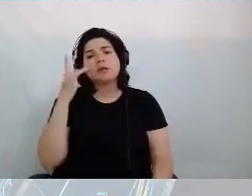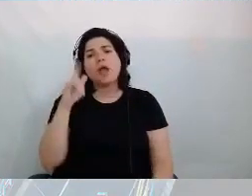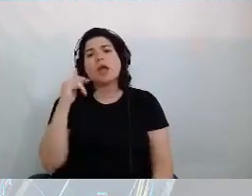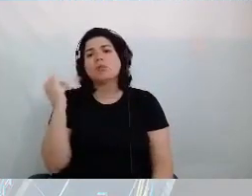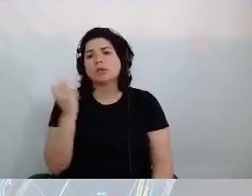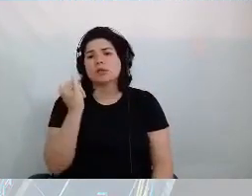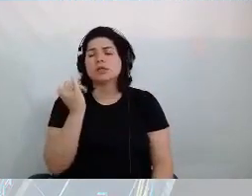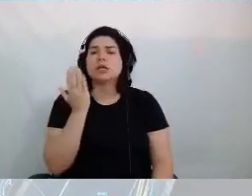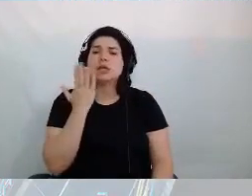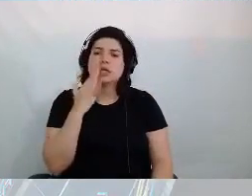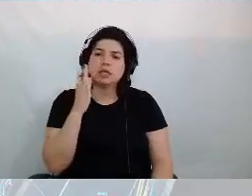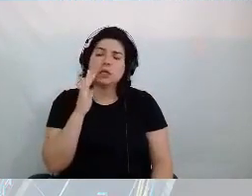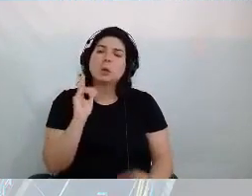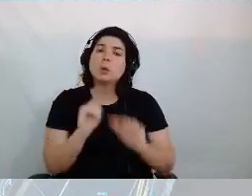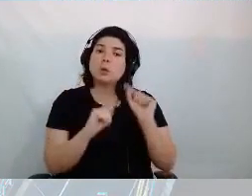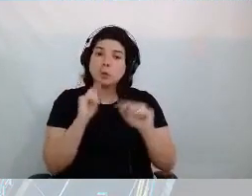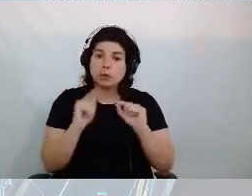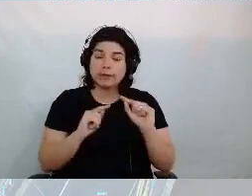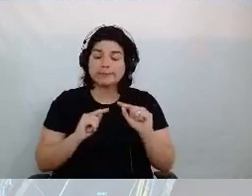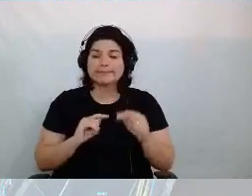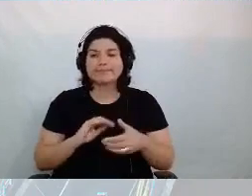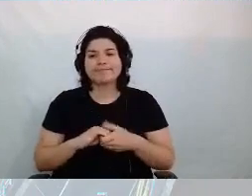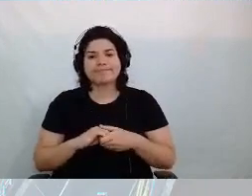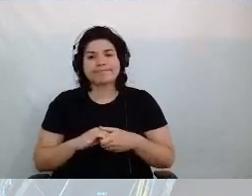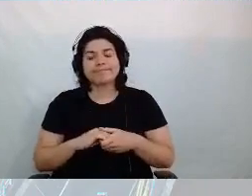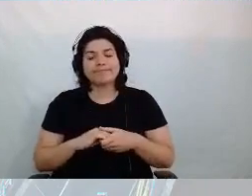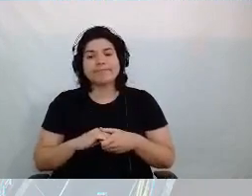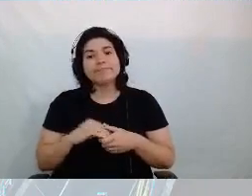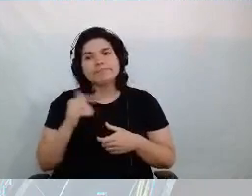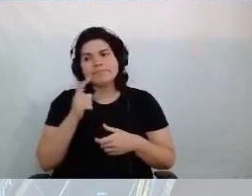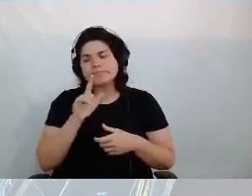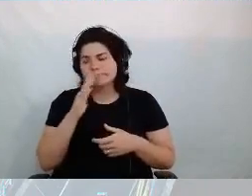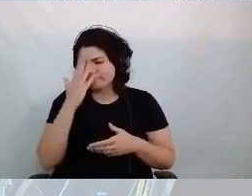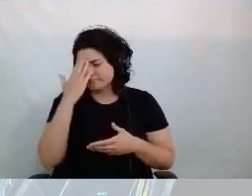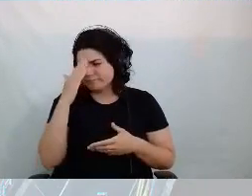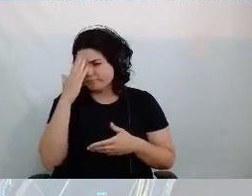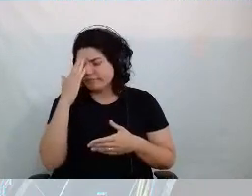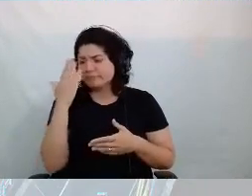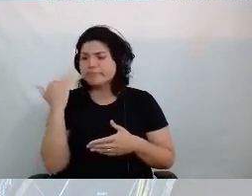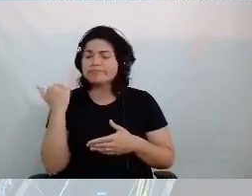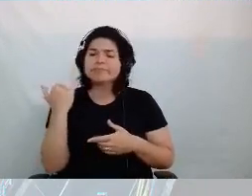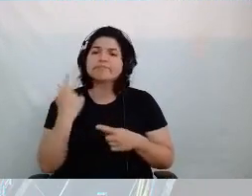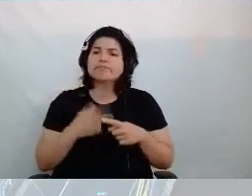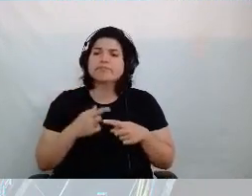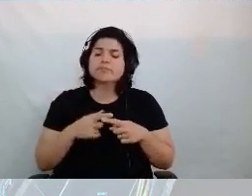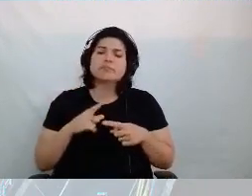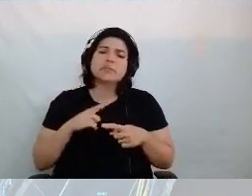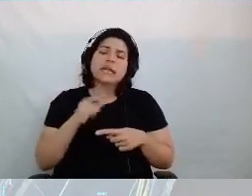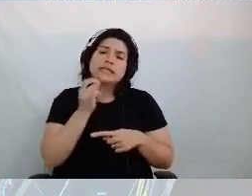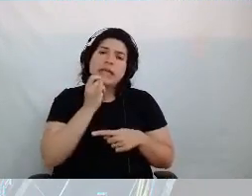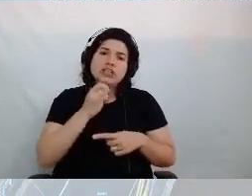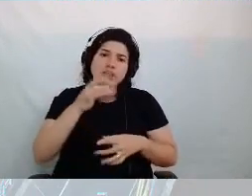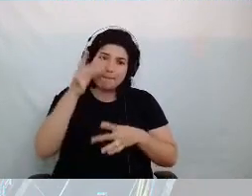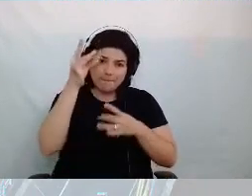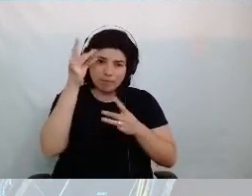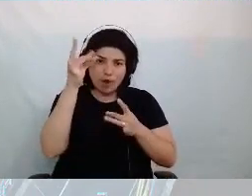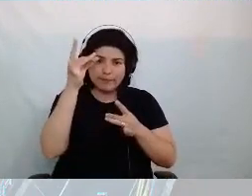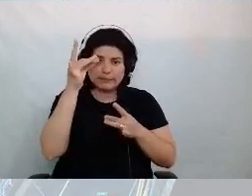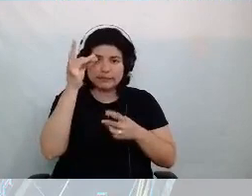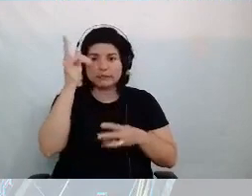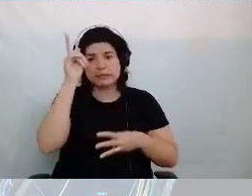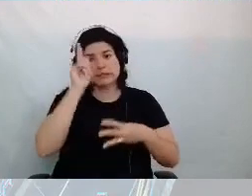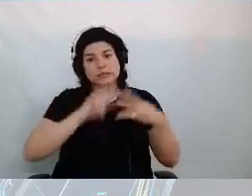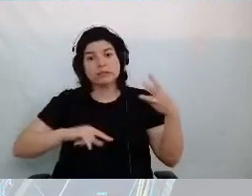passo atrás e ter a resposta do porquê que a gente testa a performance, né? Eu faço 3 links importantes aqui